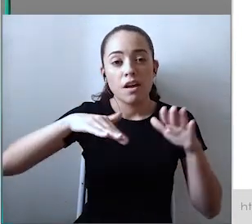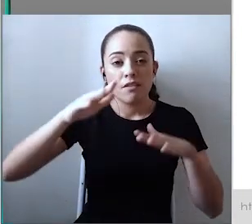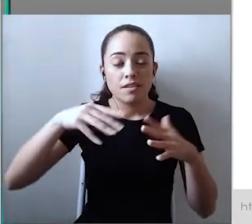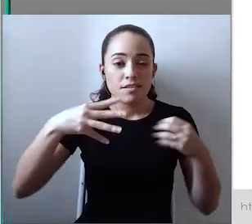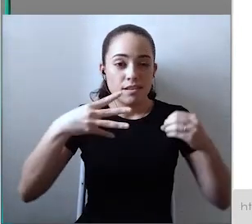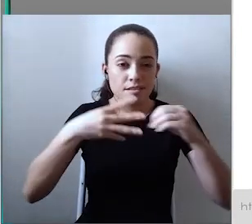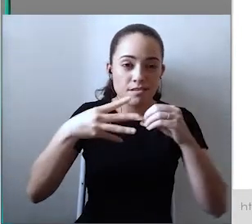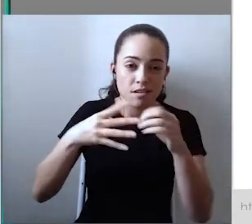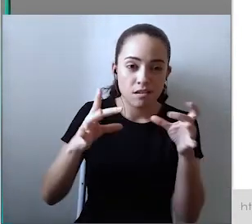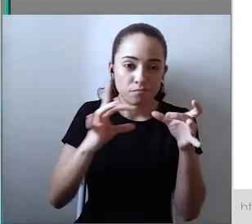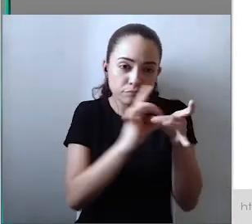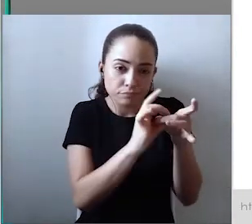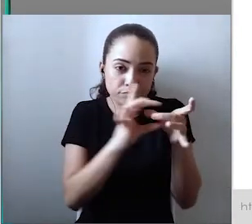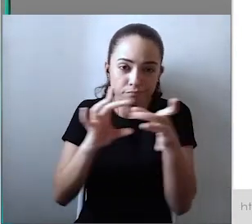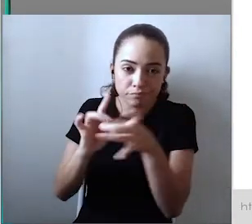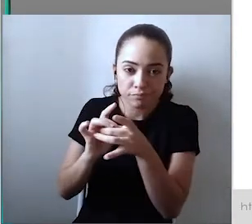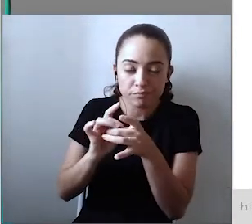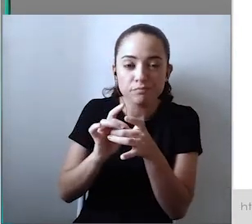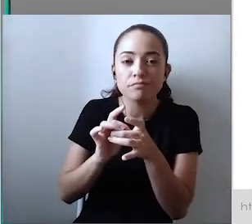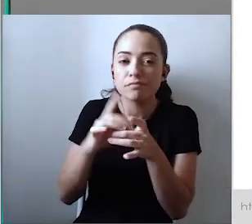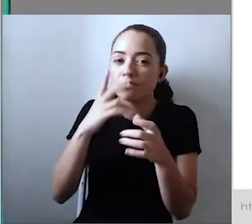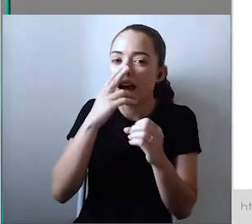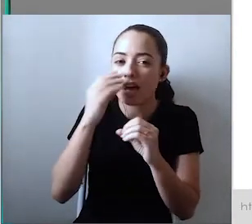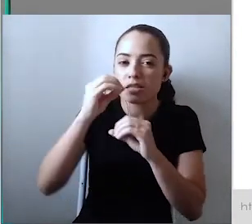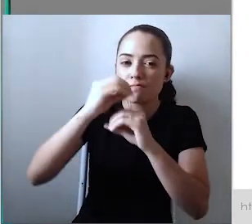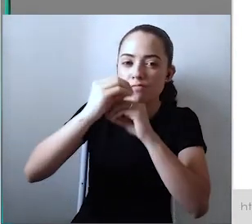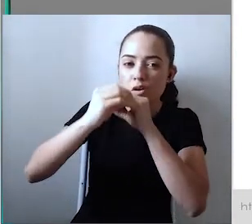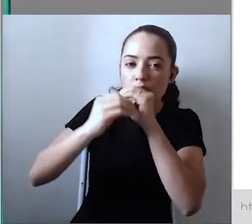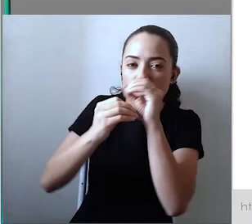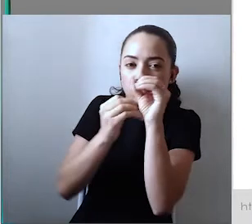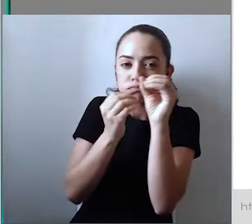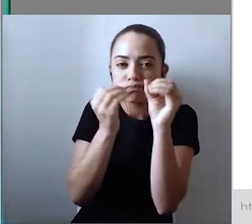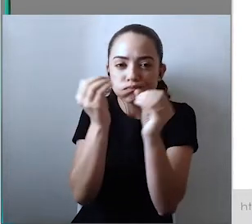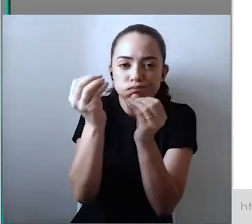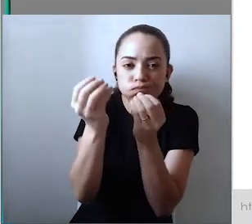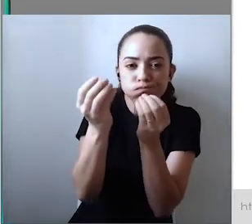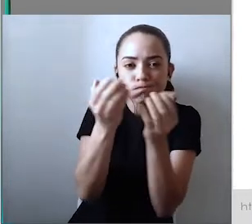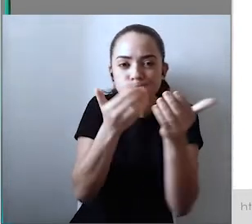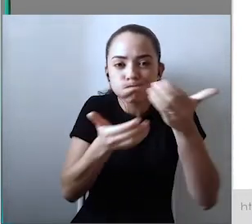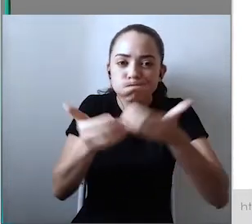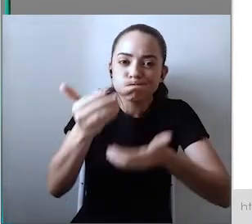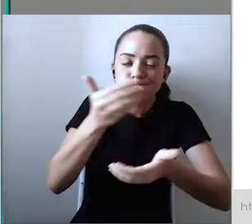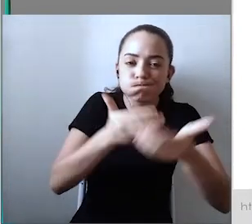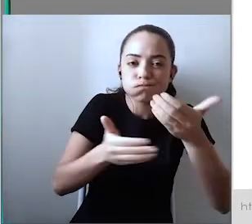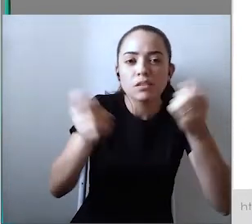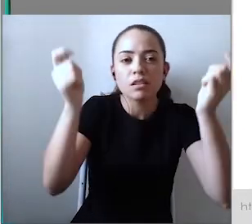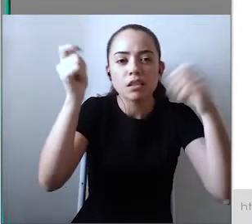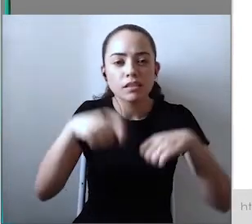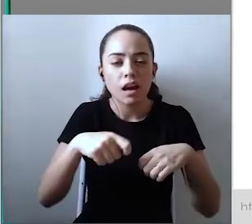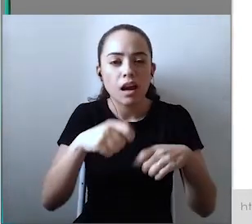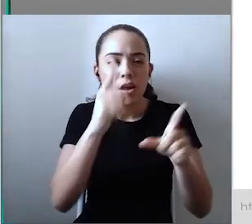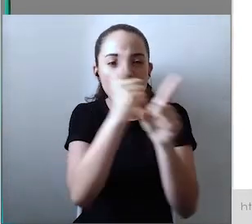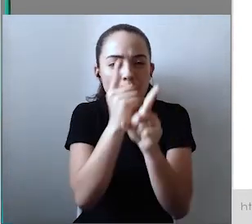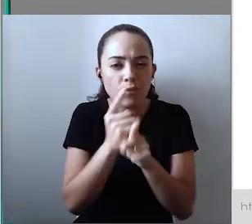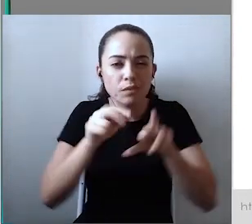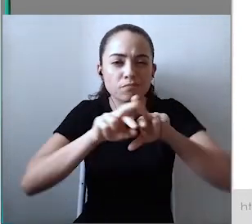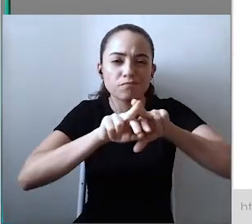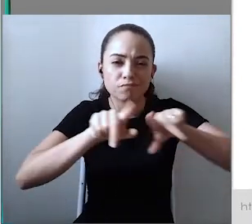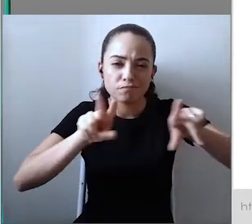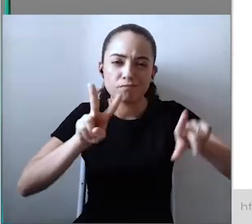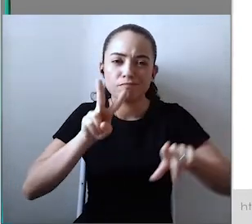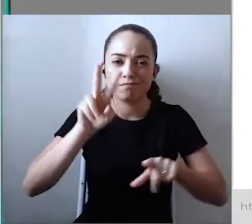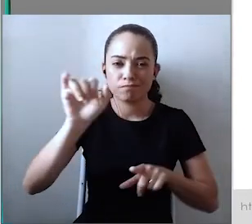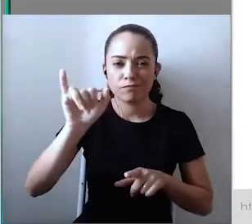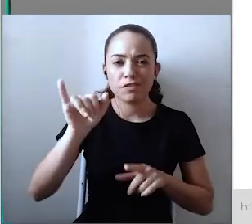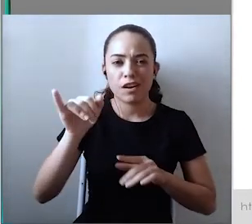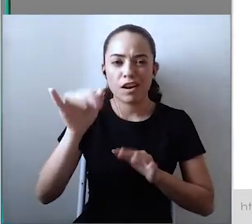adesão entre estas células, essas interações moleculares podem desencadear sinalizações que afetam a fisiologia